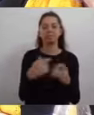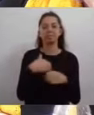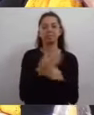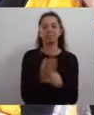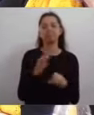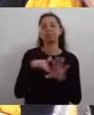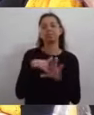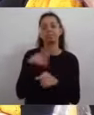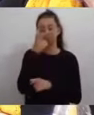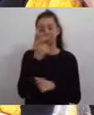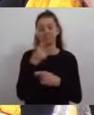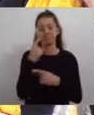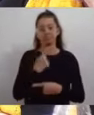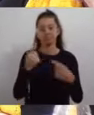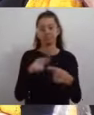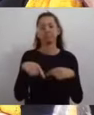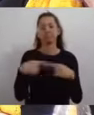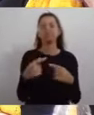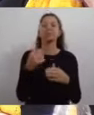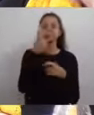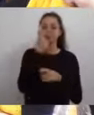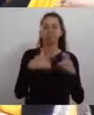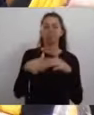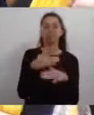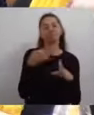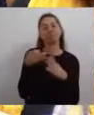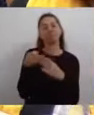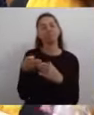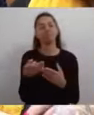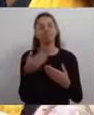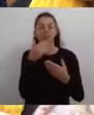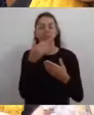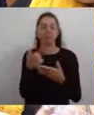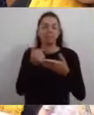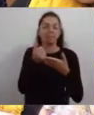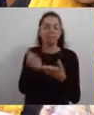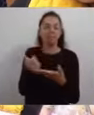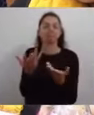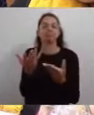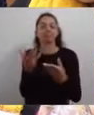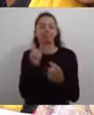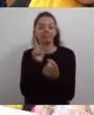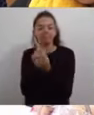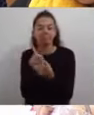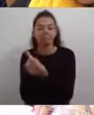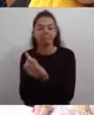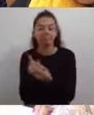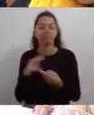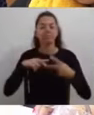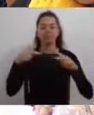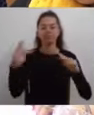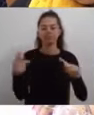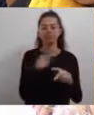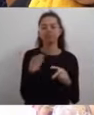divisão de atendimento e apoio ao cidadão, que é uma área fortemente deficitária no município. Em vários municípios já existem há muitos anos unidades orgânicas dedicadas